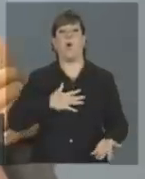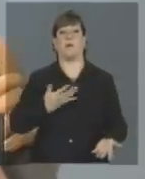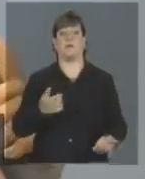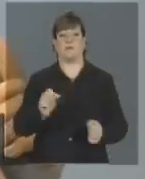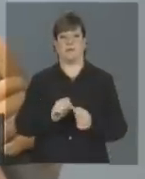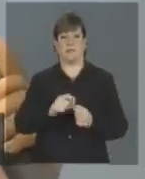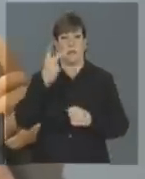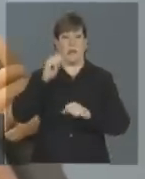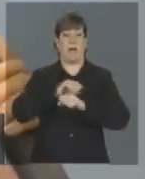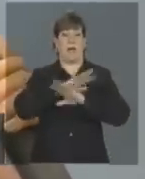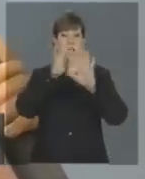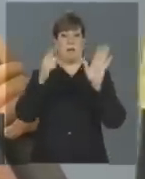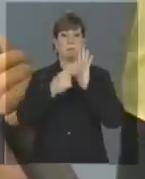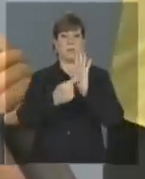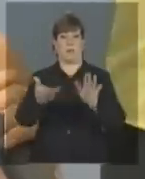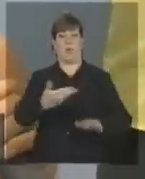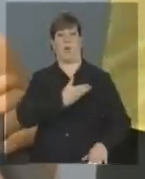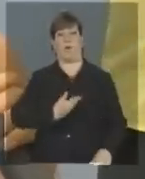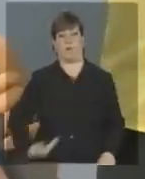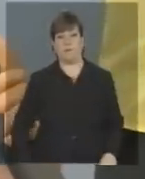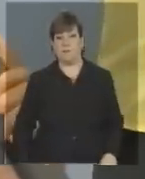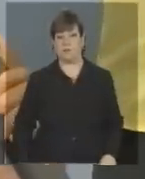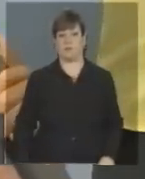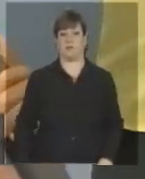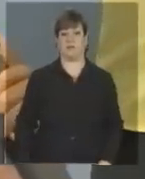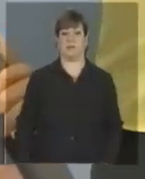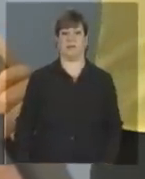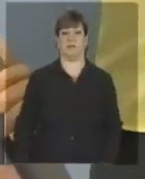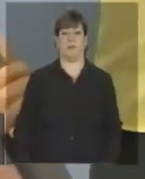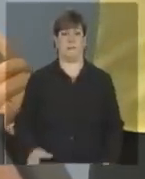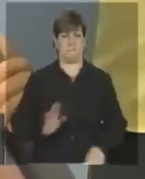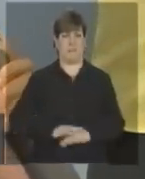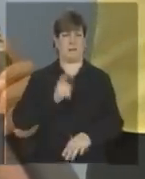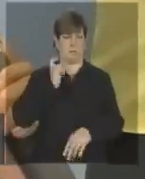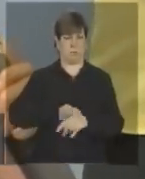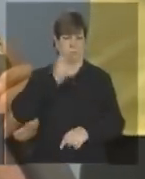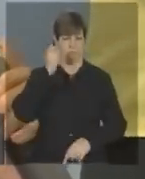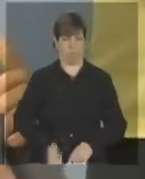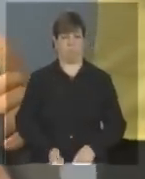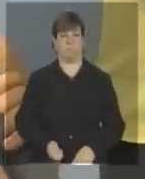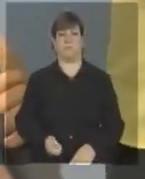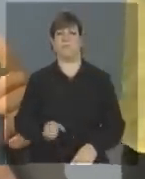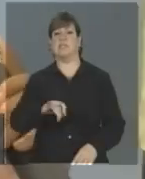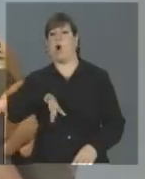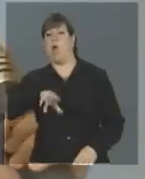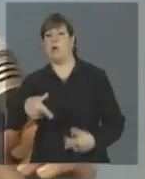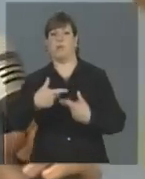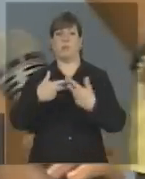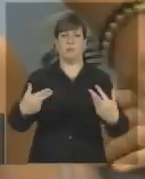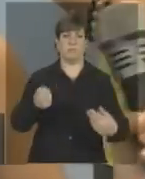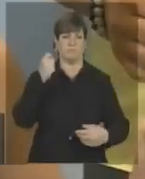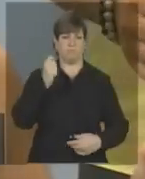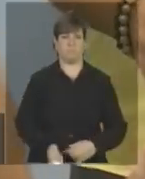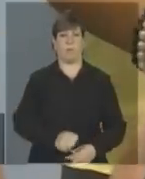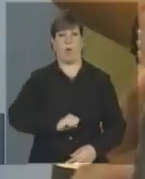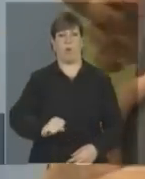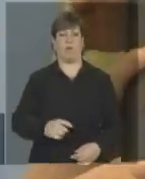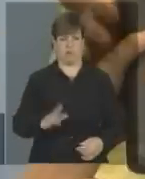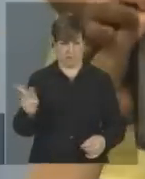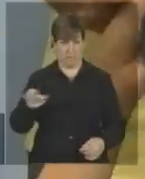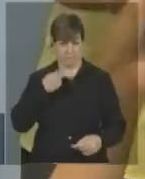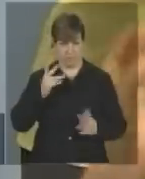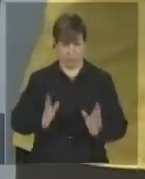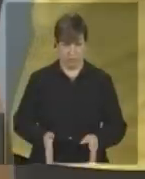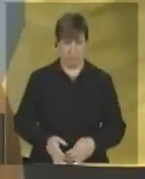mais transparência ao governo e ser mais rígida com atos de desvios e de corrupção. Actions.